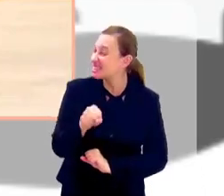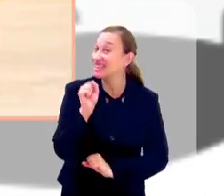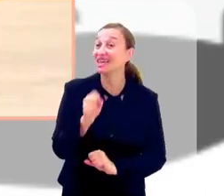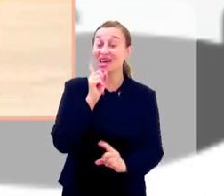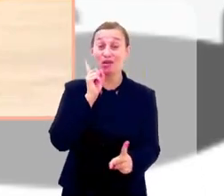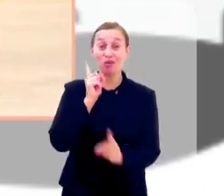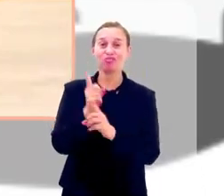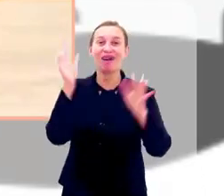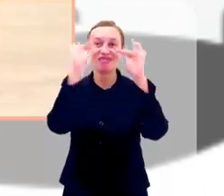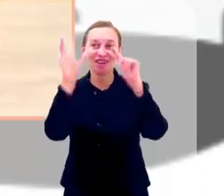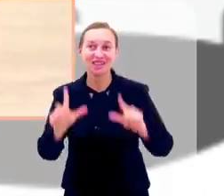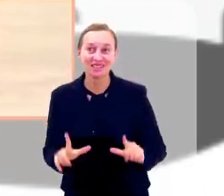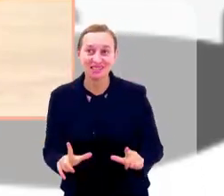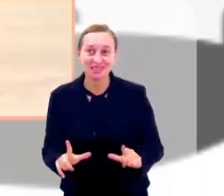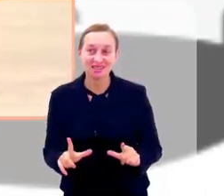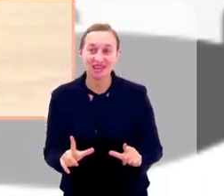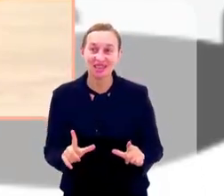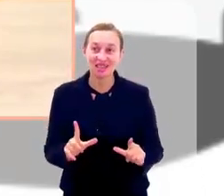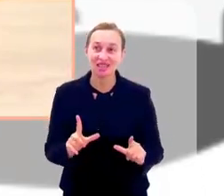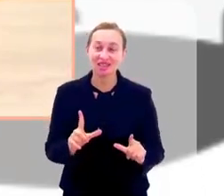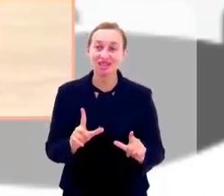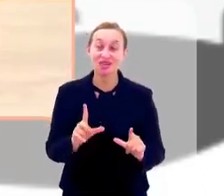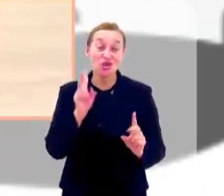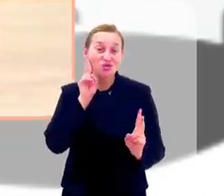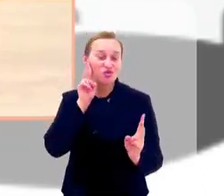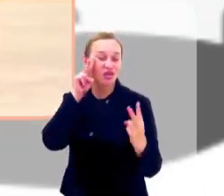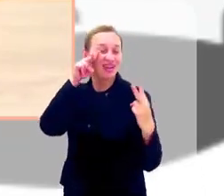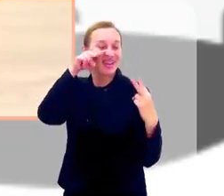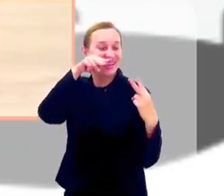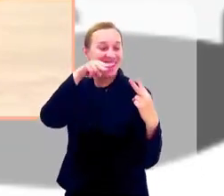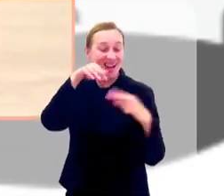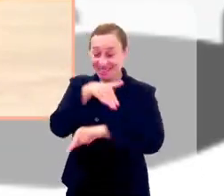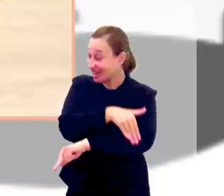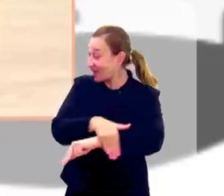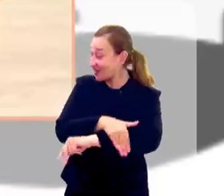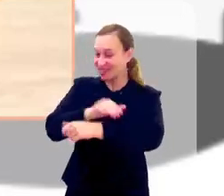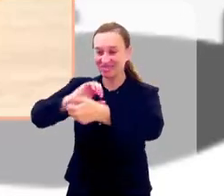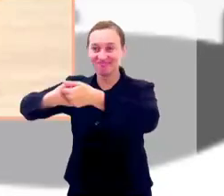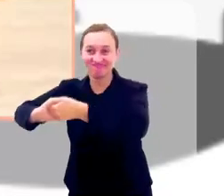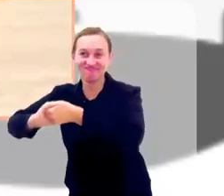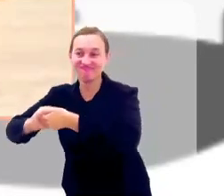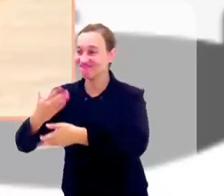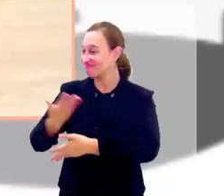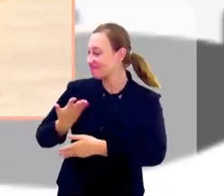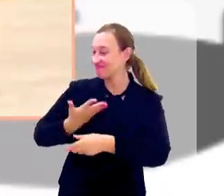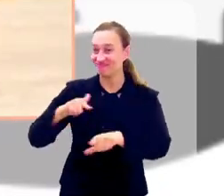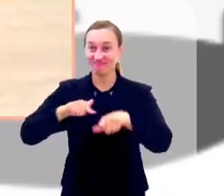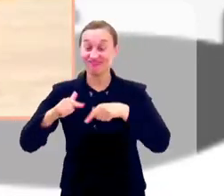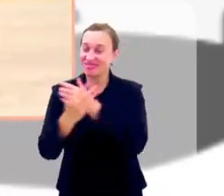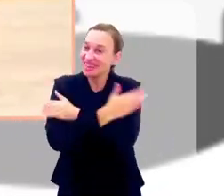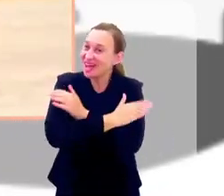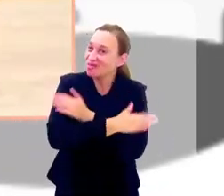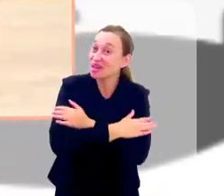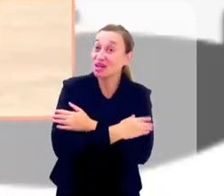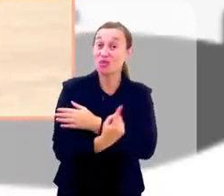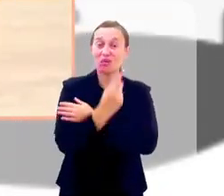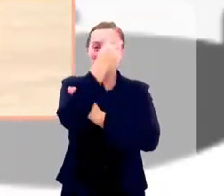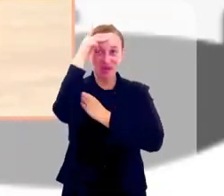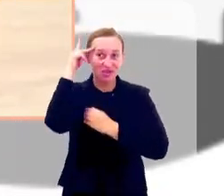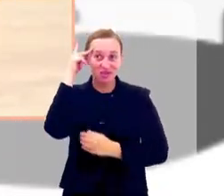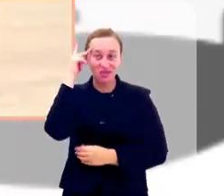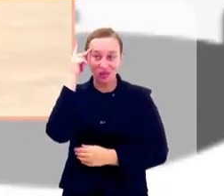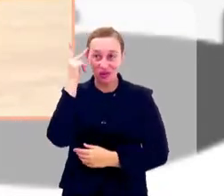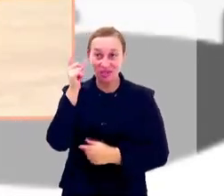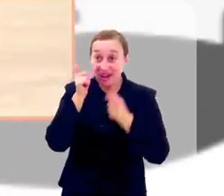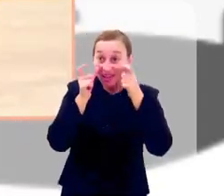pode sim encontrar a felicidade cruzando um olhar na rua, cumprimentando o seu colega de trabalho e